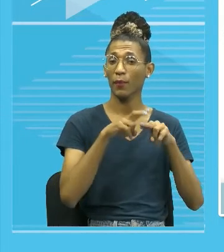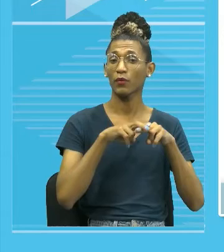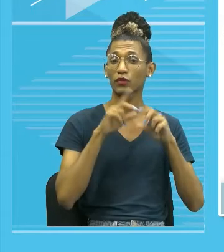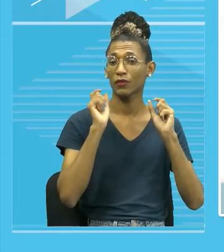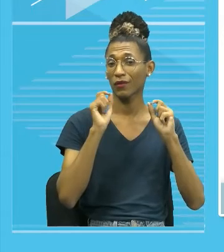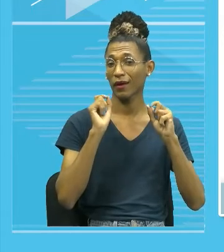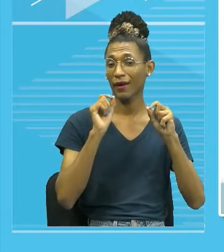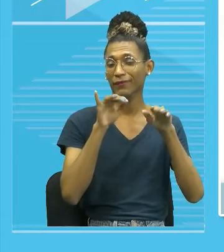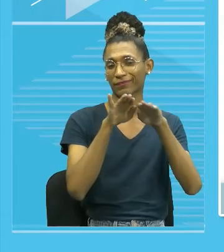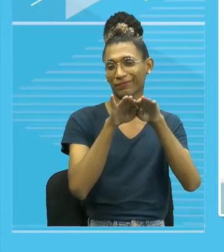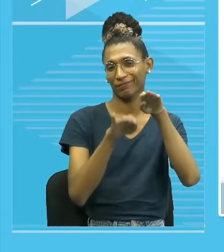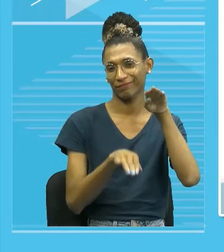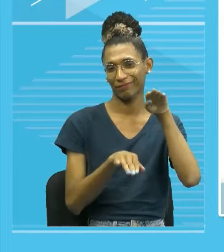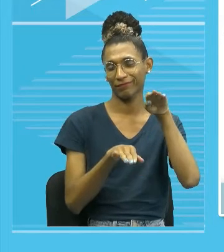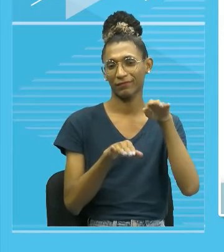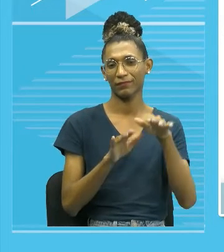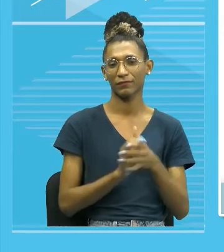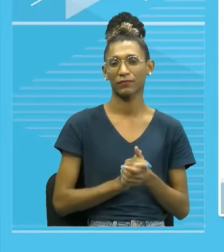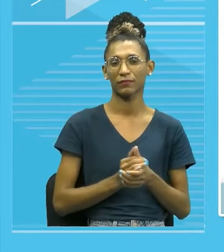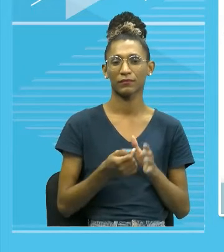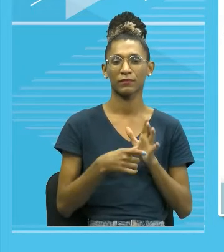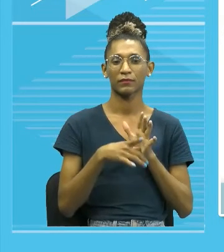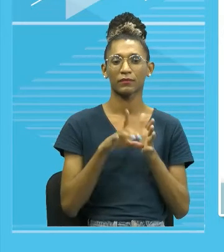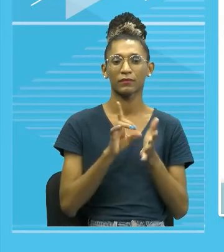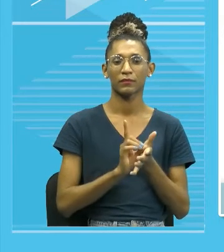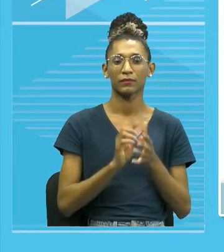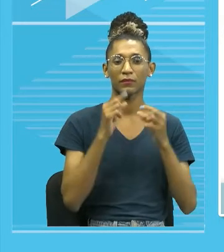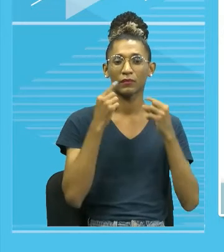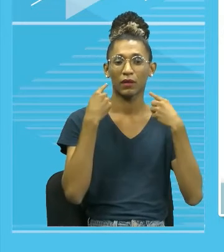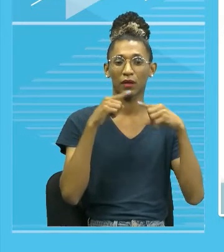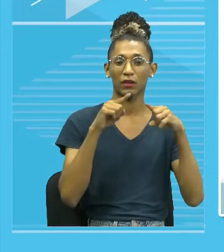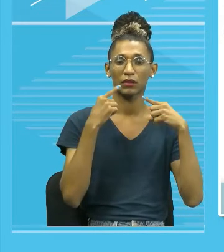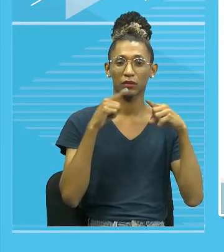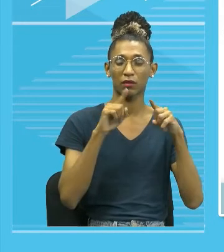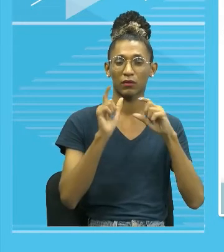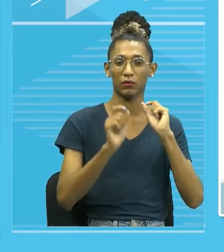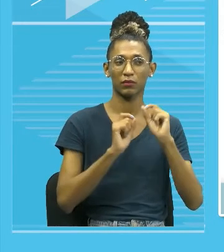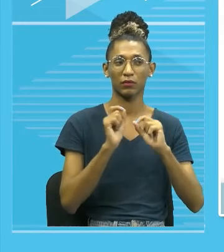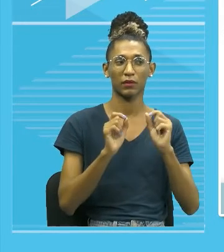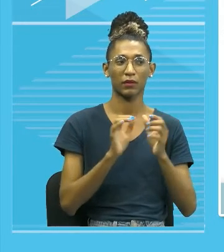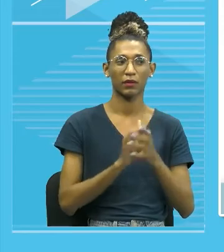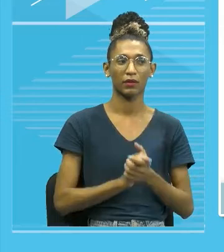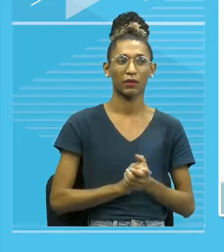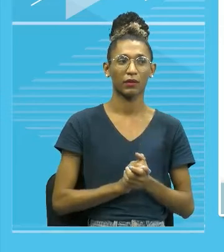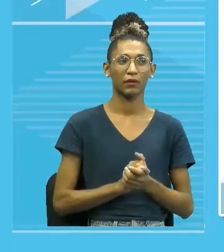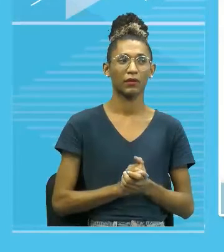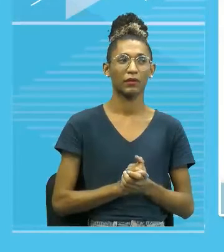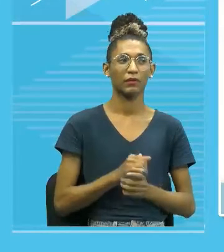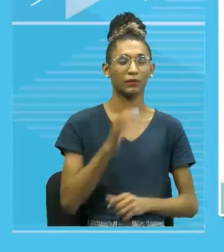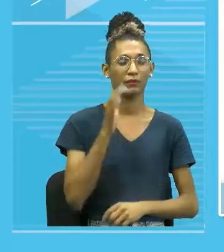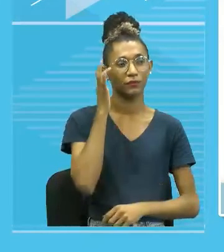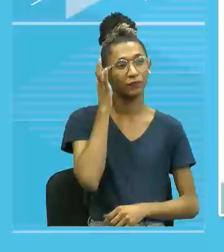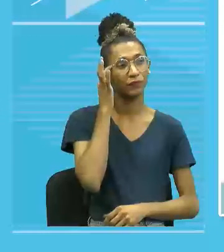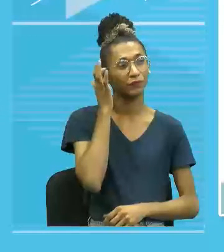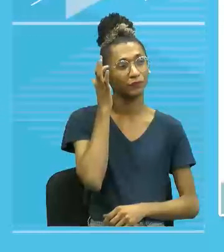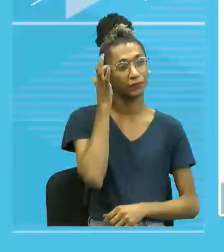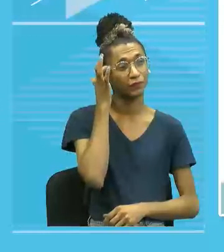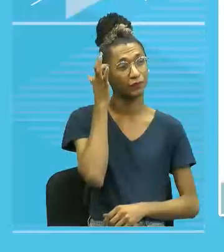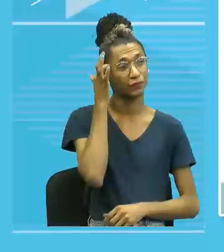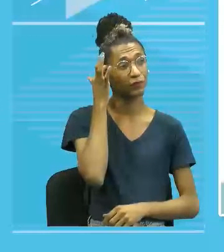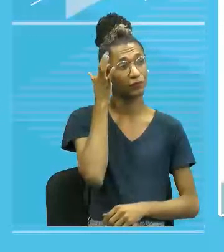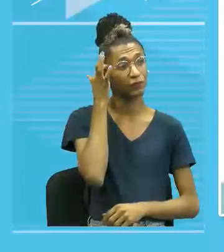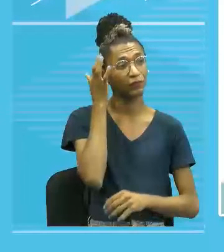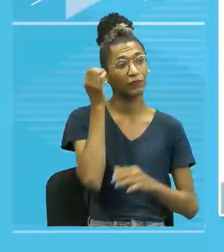né anterior ele tá criticando o quê a da biopirataria né ou seja essa